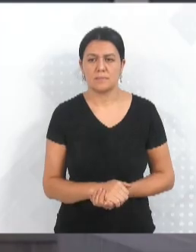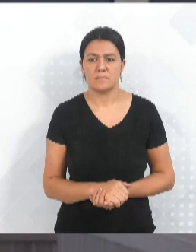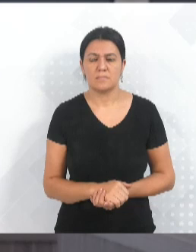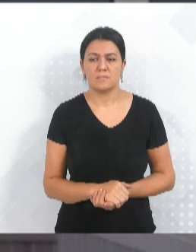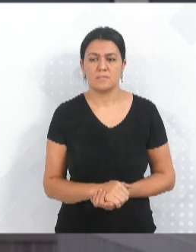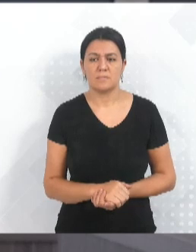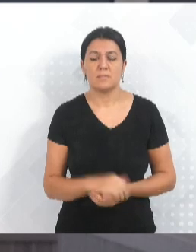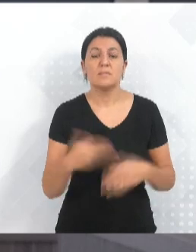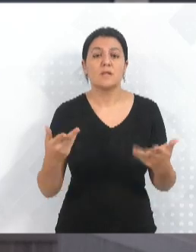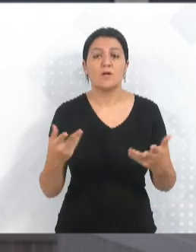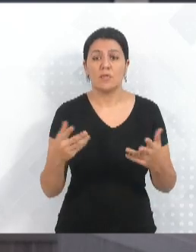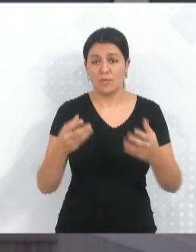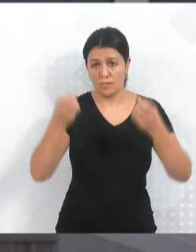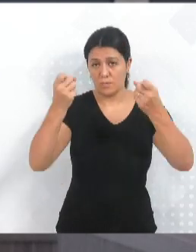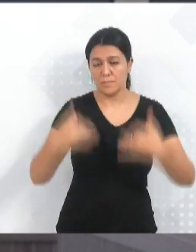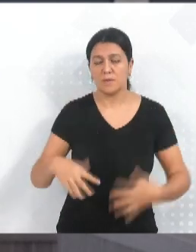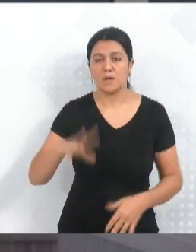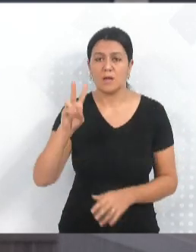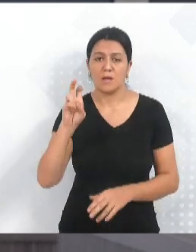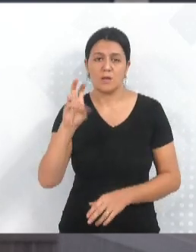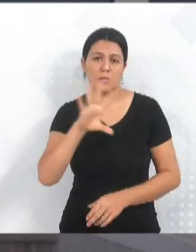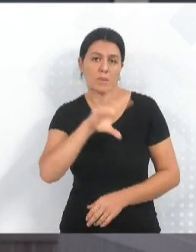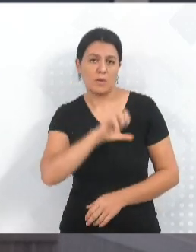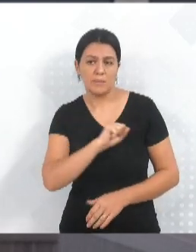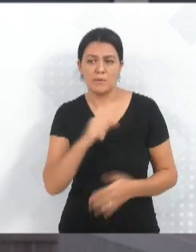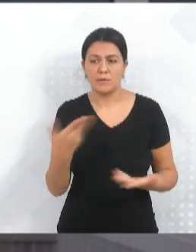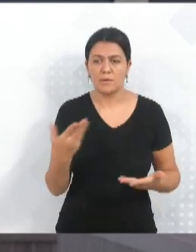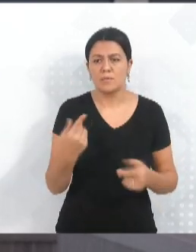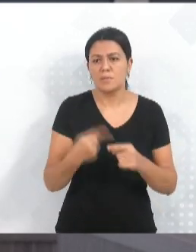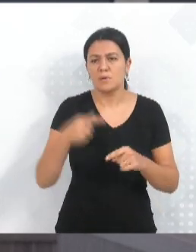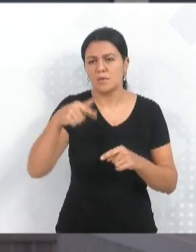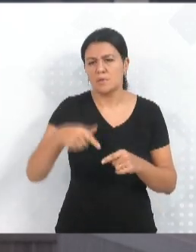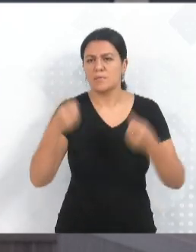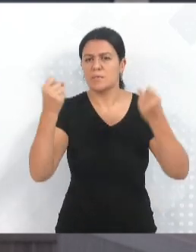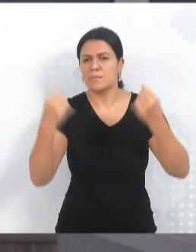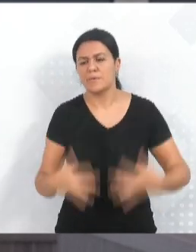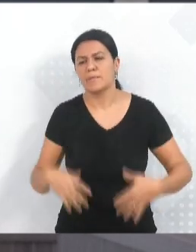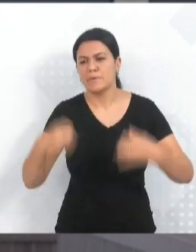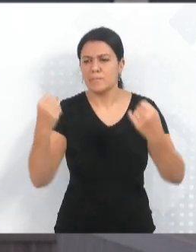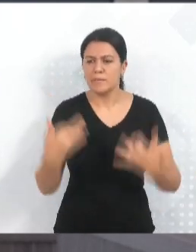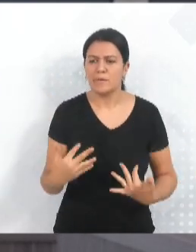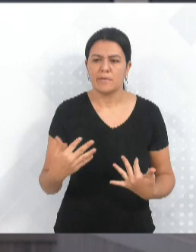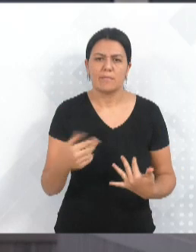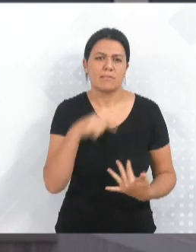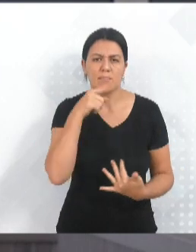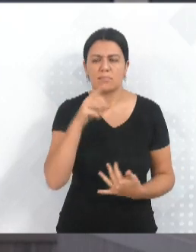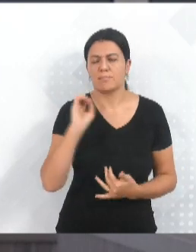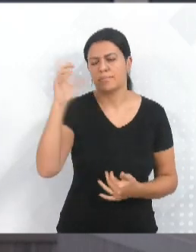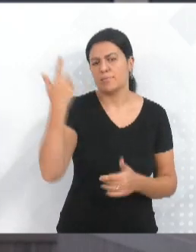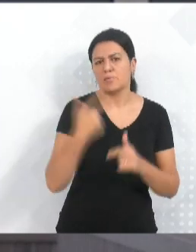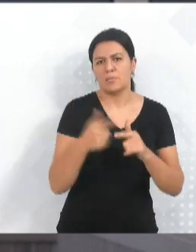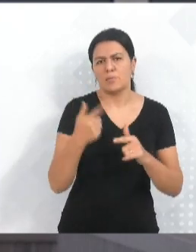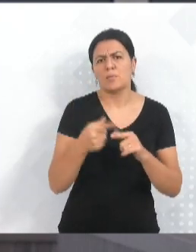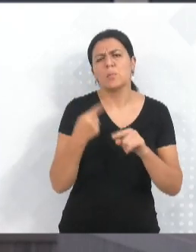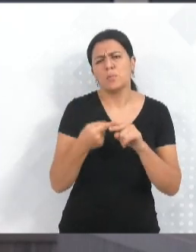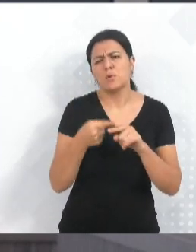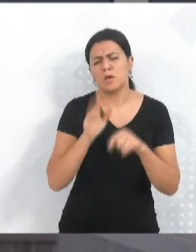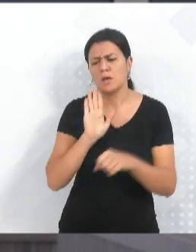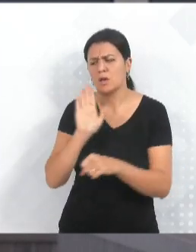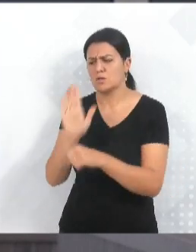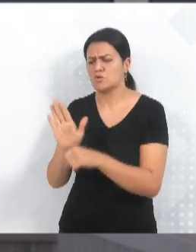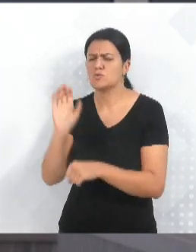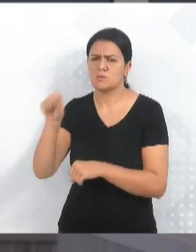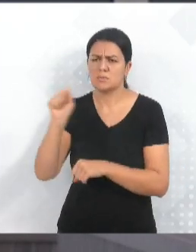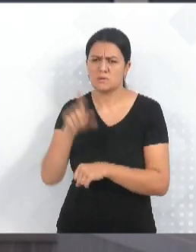vamos falar de amor então né E se a gente for ficar tocando nisso que não vai resolver o problema do povo do Rio Grande do Sul porque a ajuda está sendo enviada nós